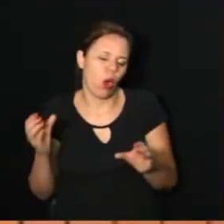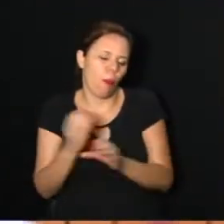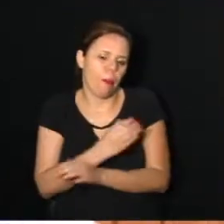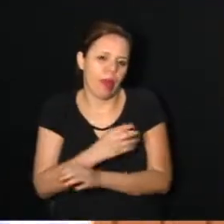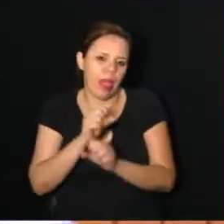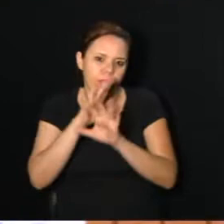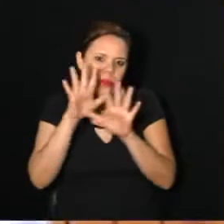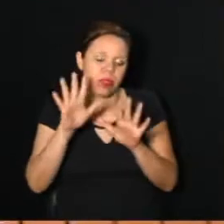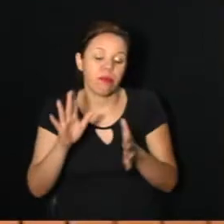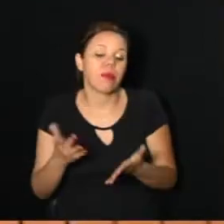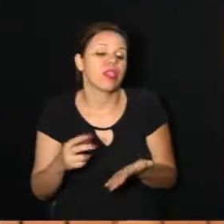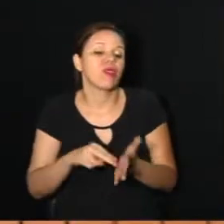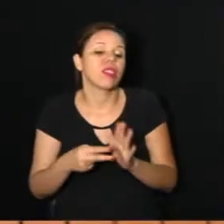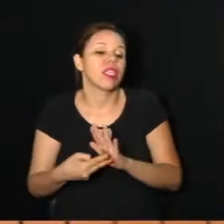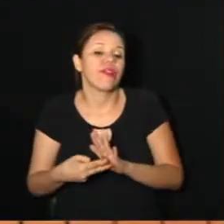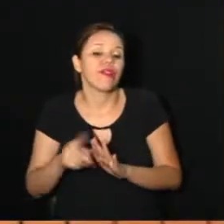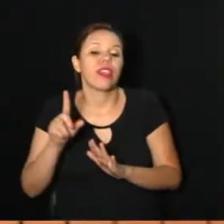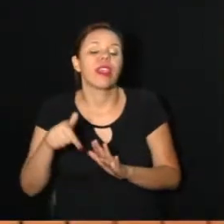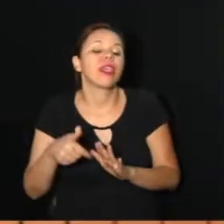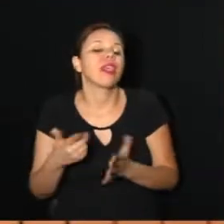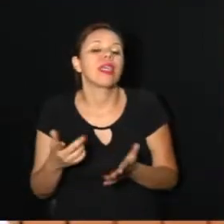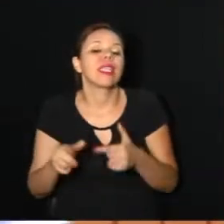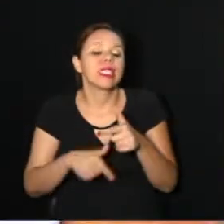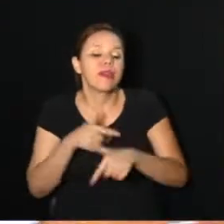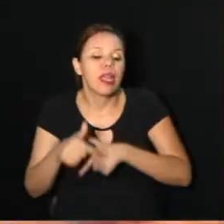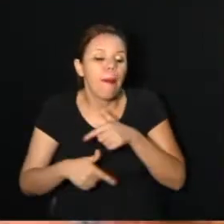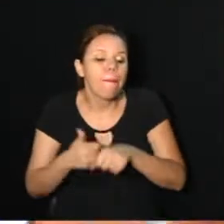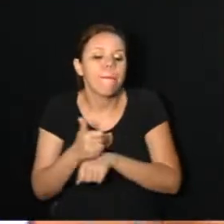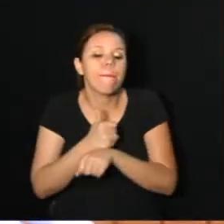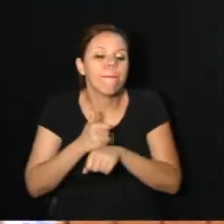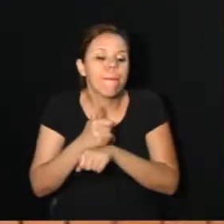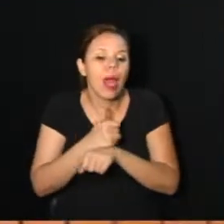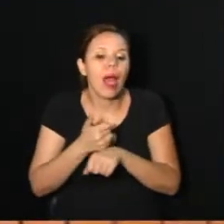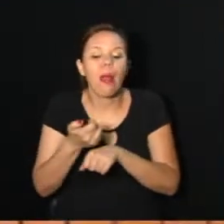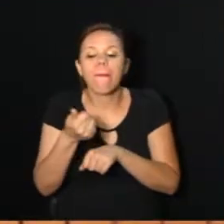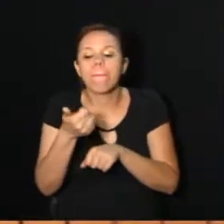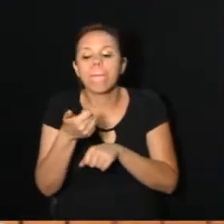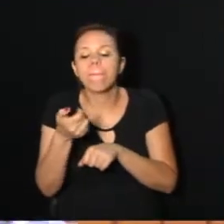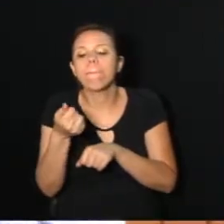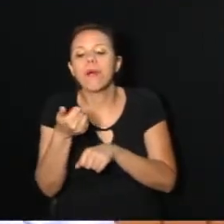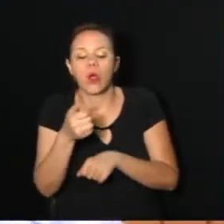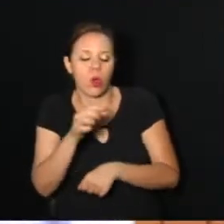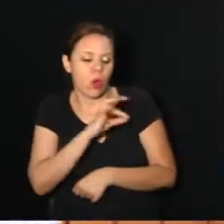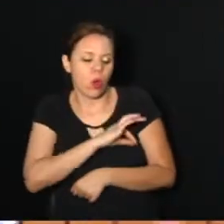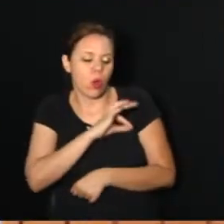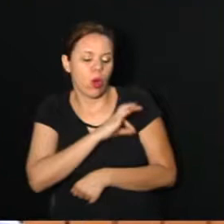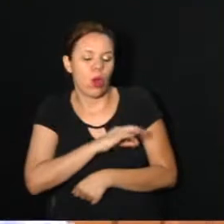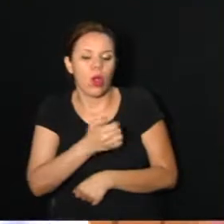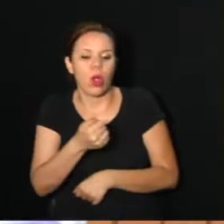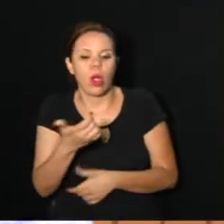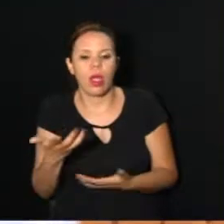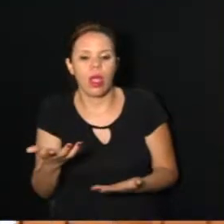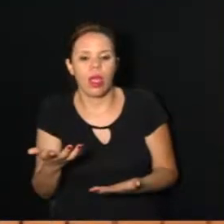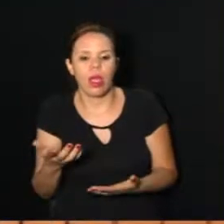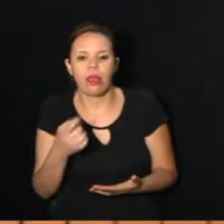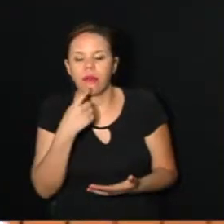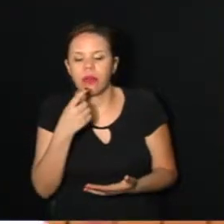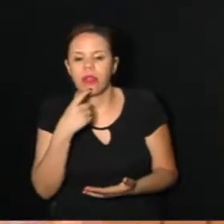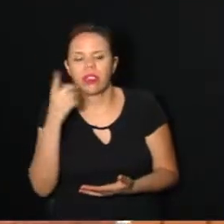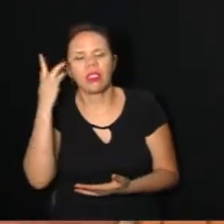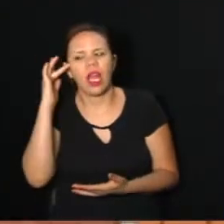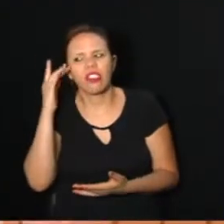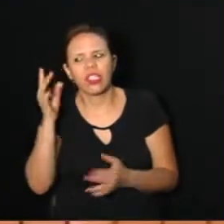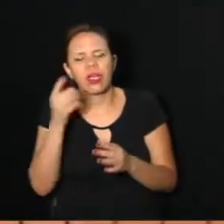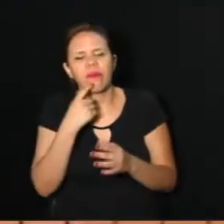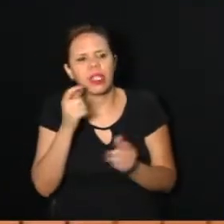o que seria atividades de baixa atividade econômica? E na sequência, eu pergunto ao senhor, Campinas, ela regulamentaria, ela